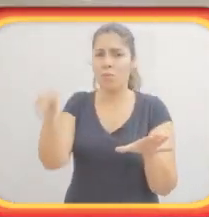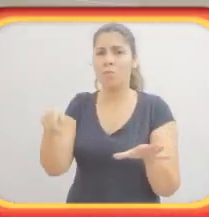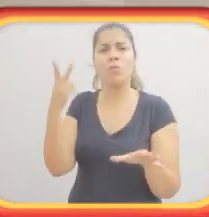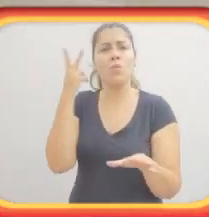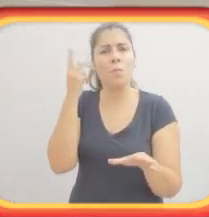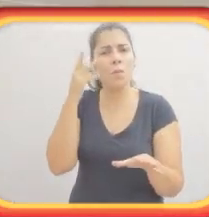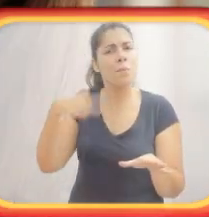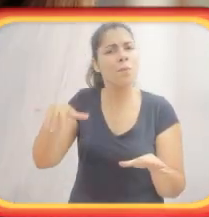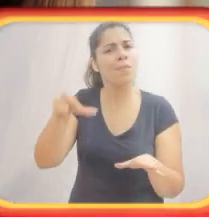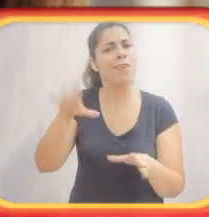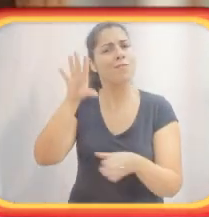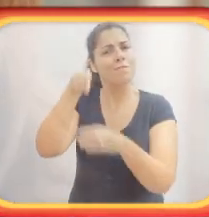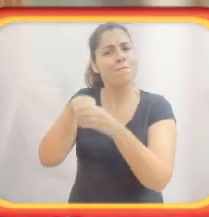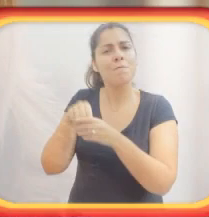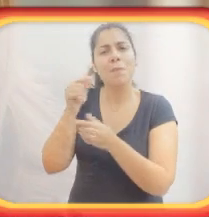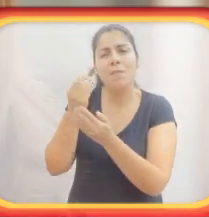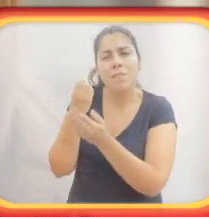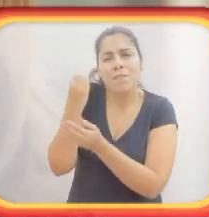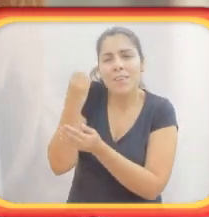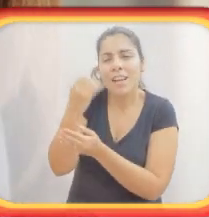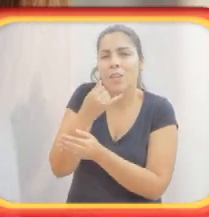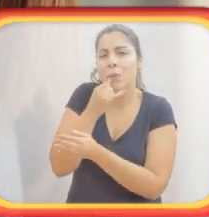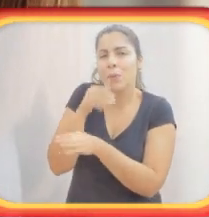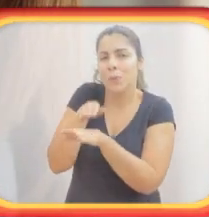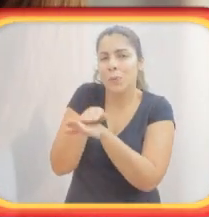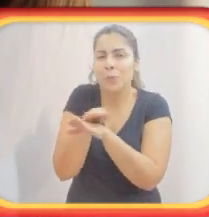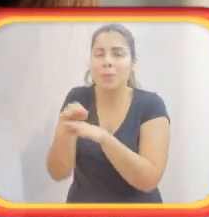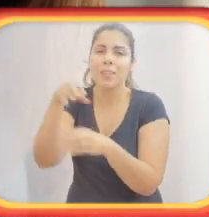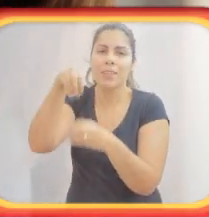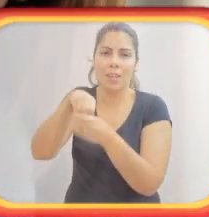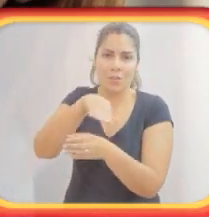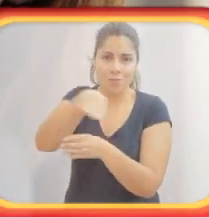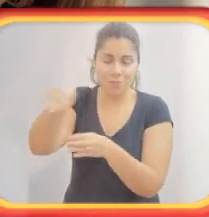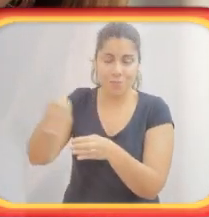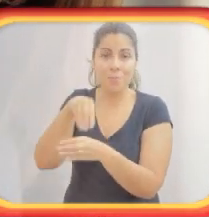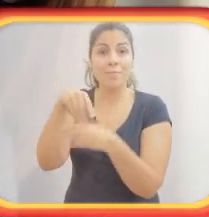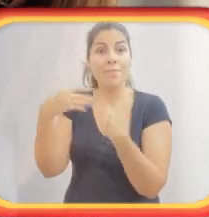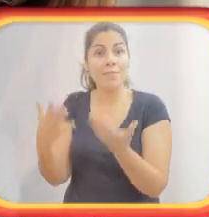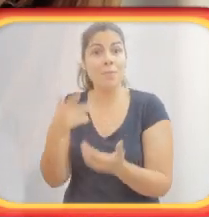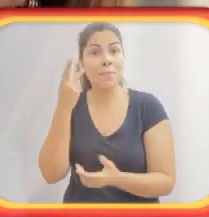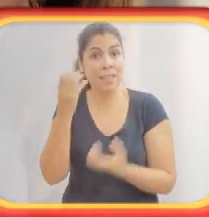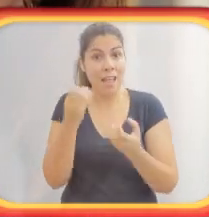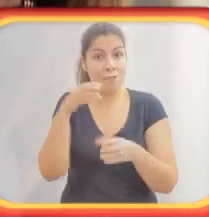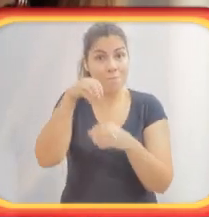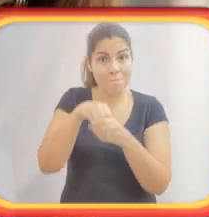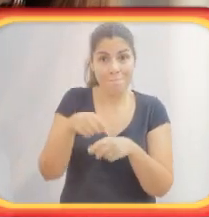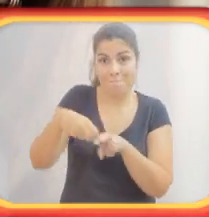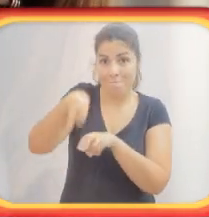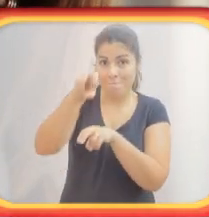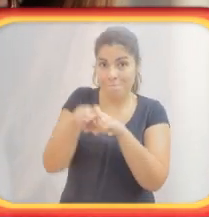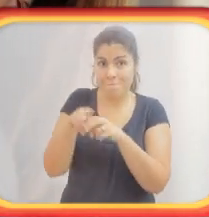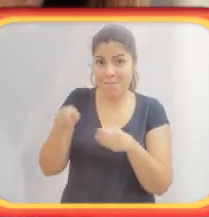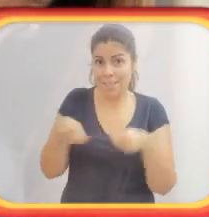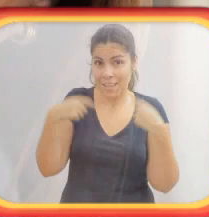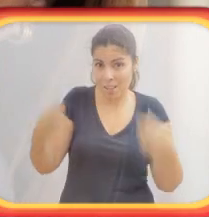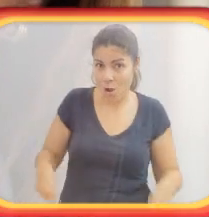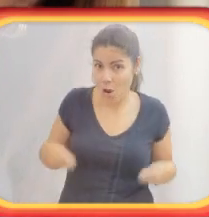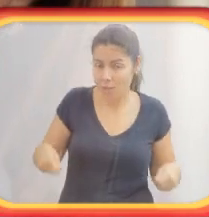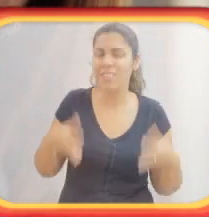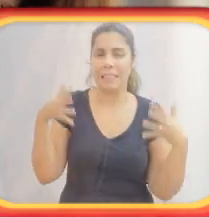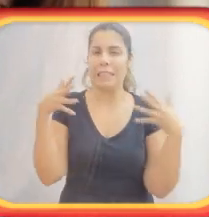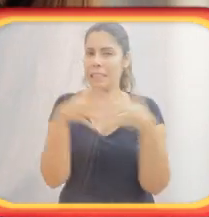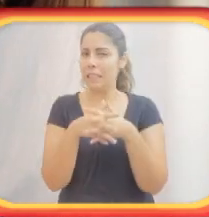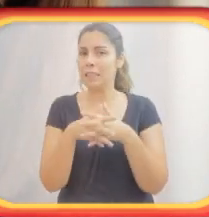acessível. Só temos uma questão, é que a ligação entre os dois núcleos normalmente